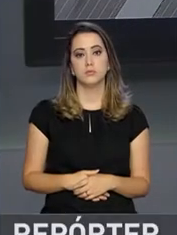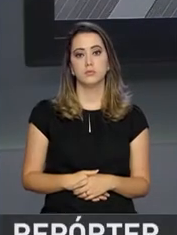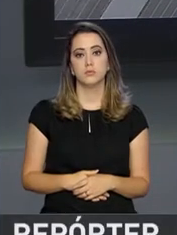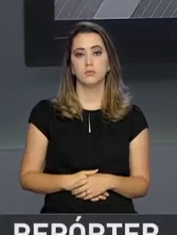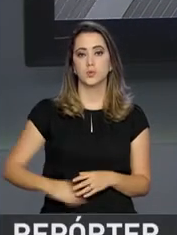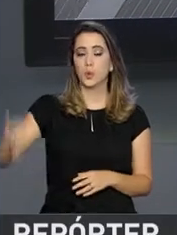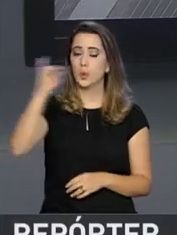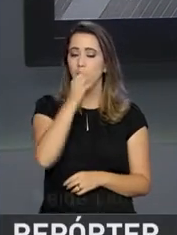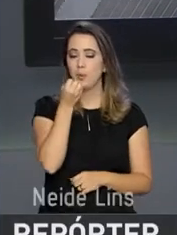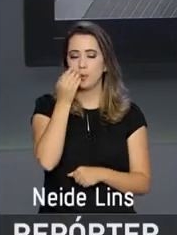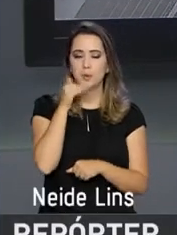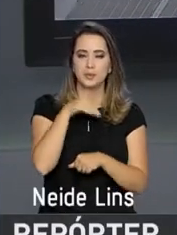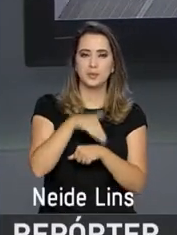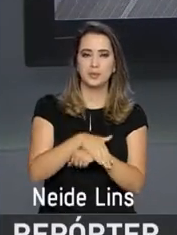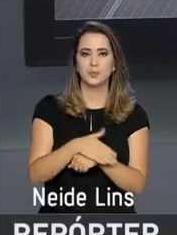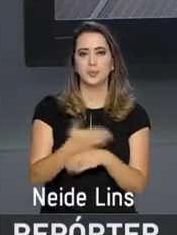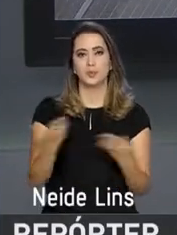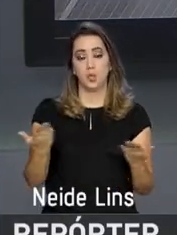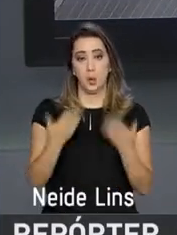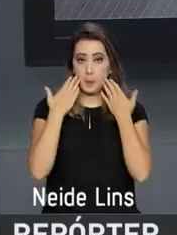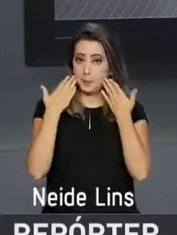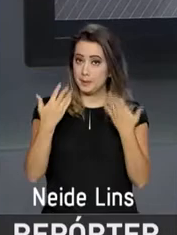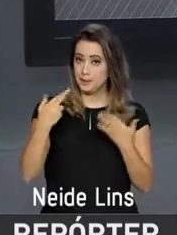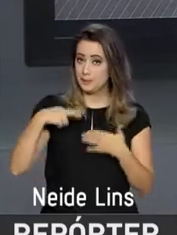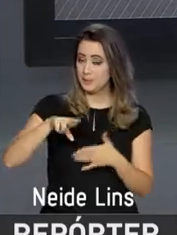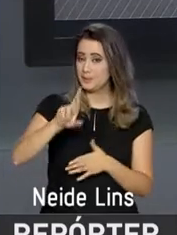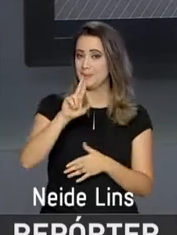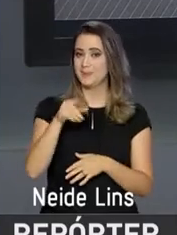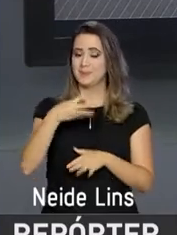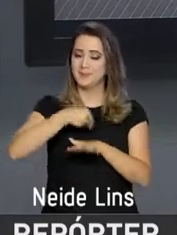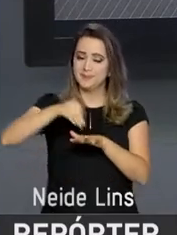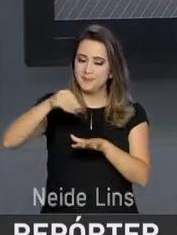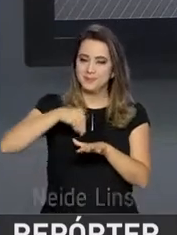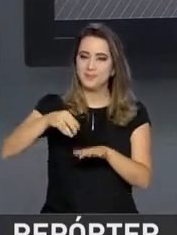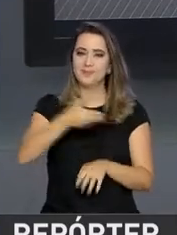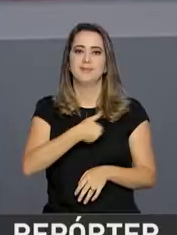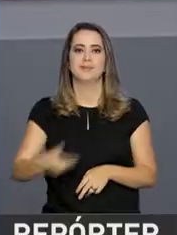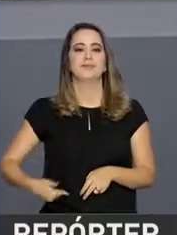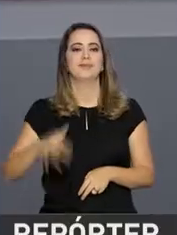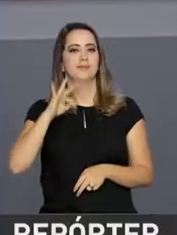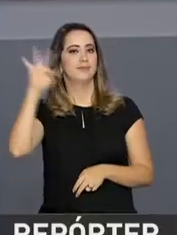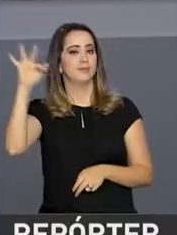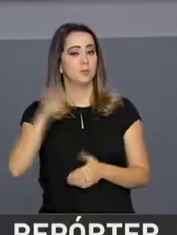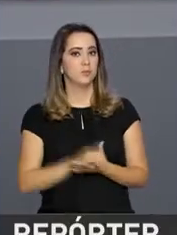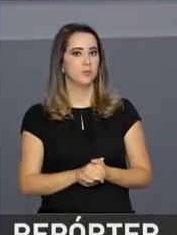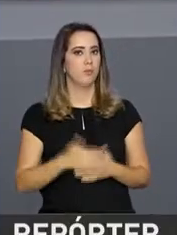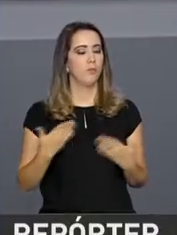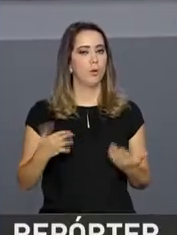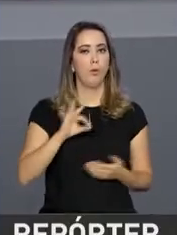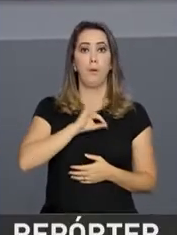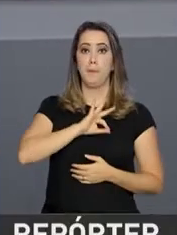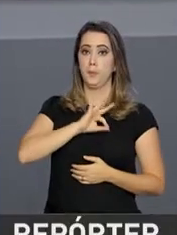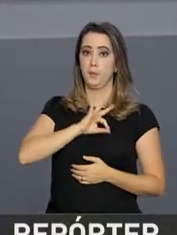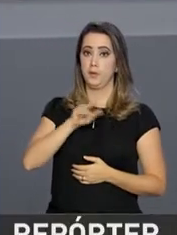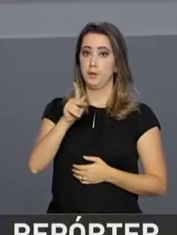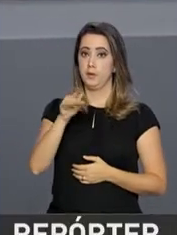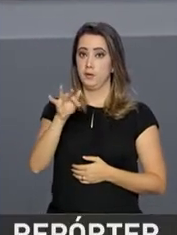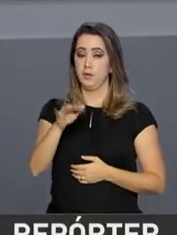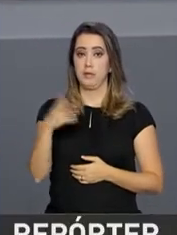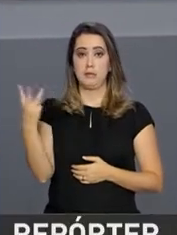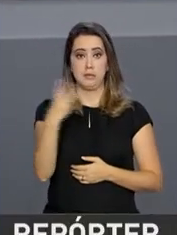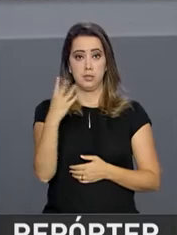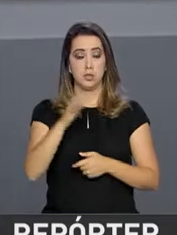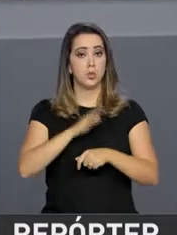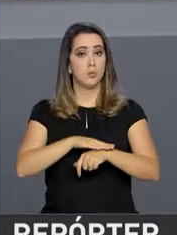Olá, boa noite. No ar o repórter NBR com as notícias do governo federal. A Polícia Federal deflagrou hoje a